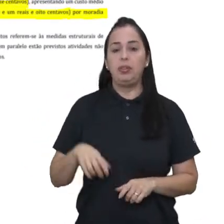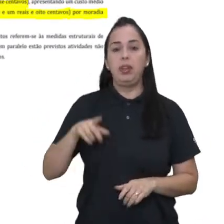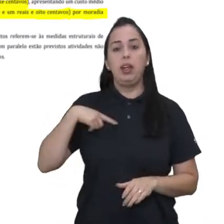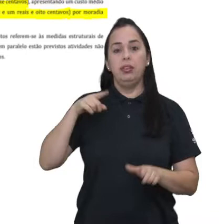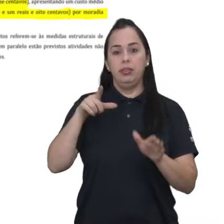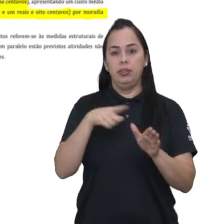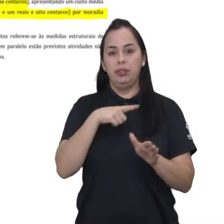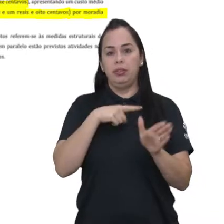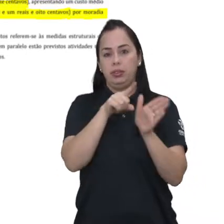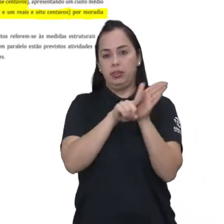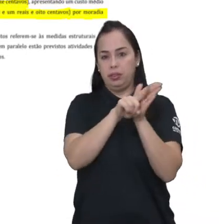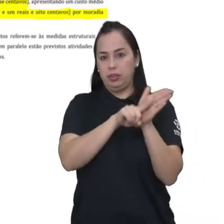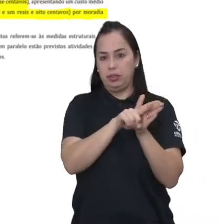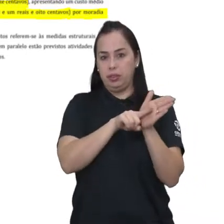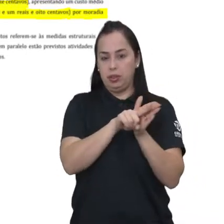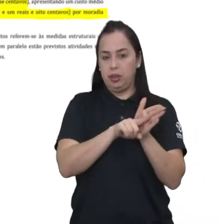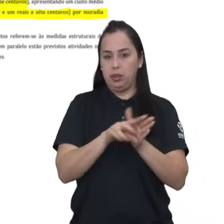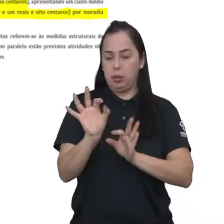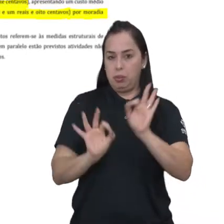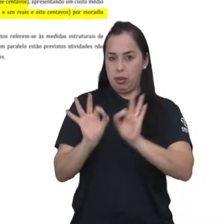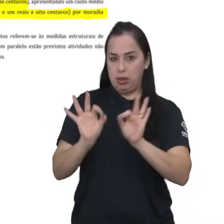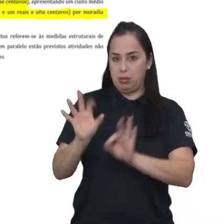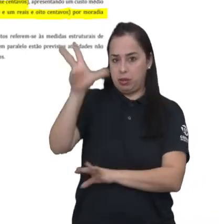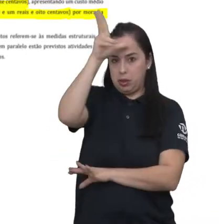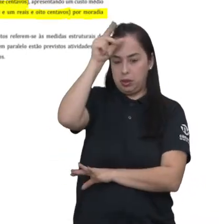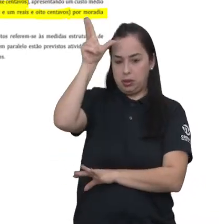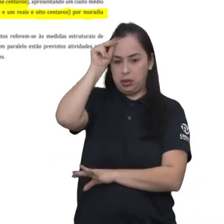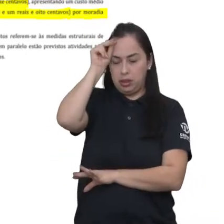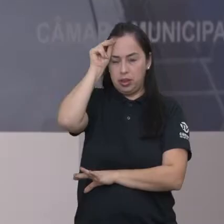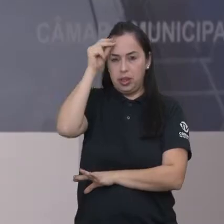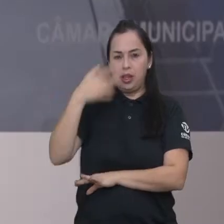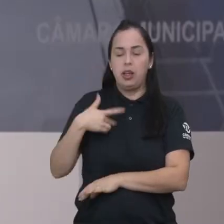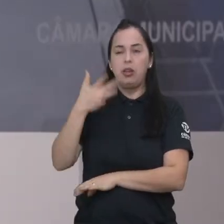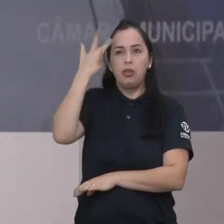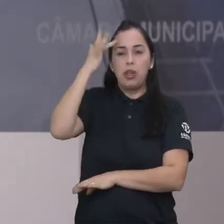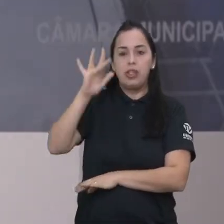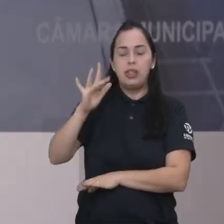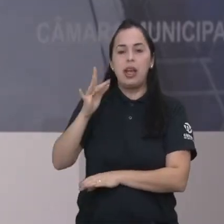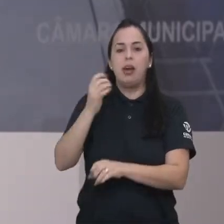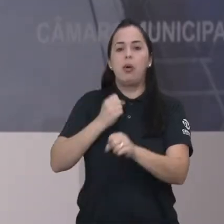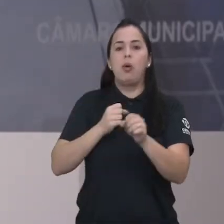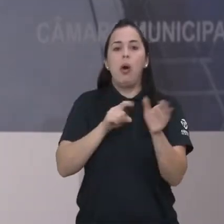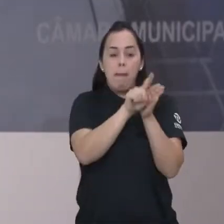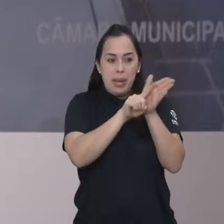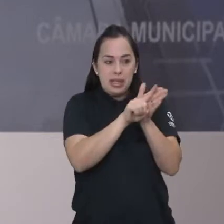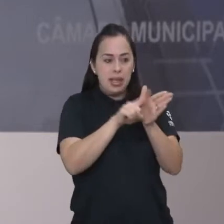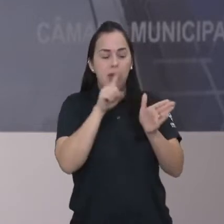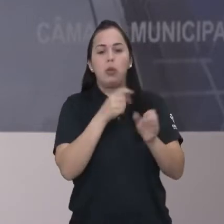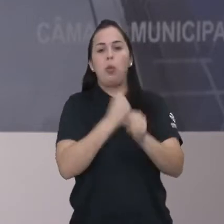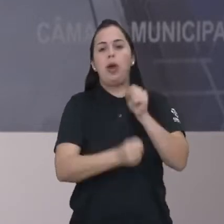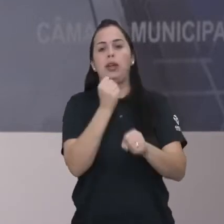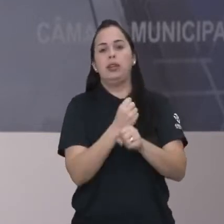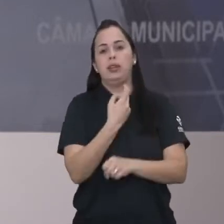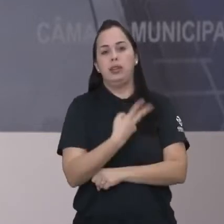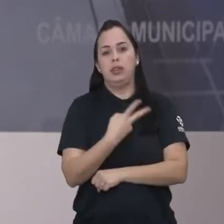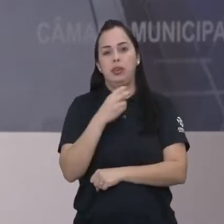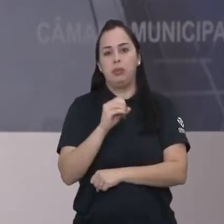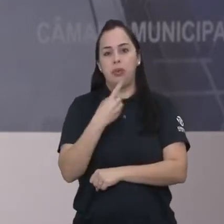o levantamento que foi feito pelo Plano Municipal de Redução de Risco. Eu não sei se a data base é 2015, que foi feito o levantamento.